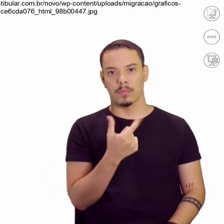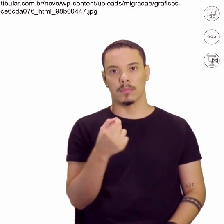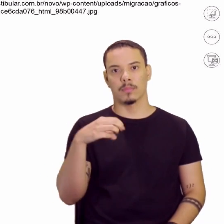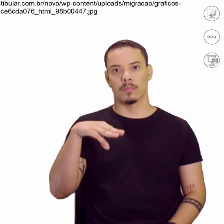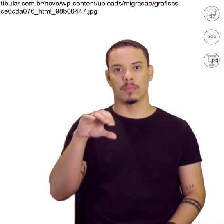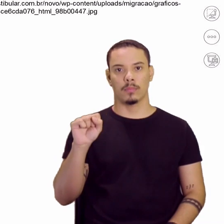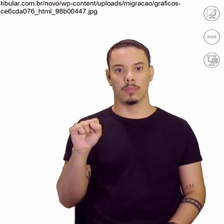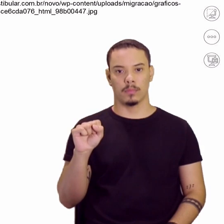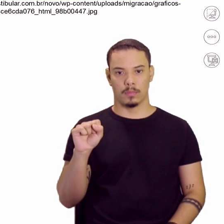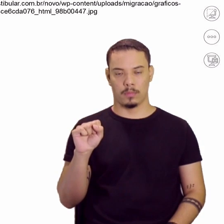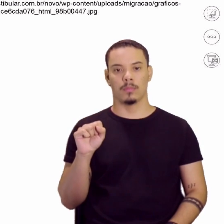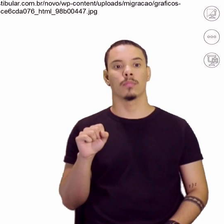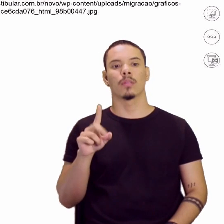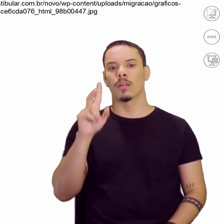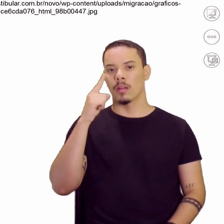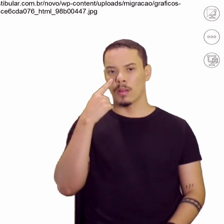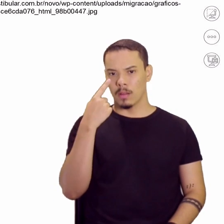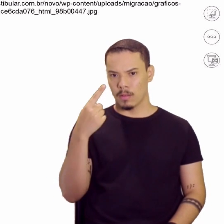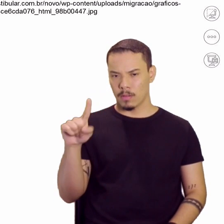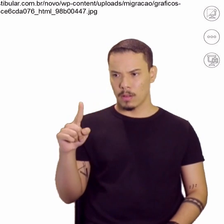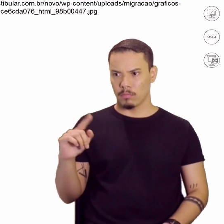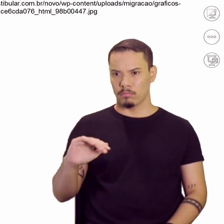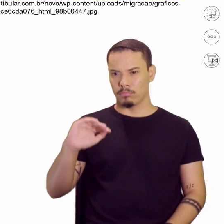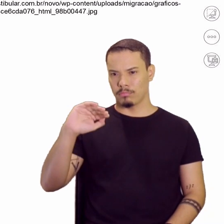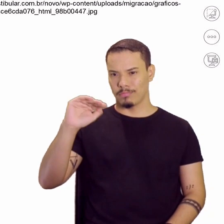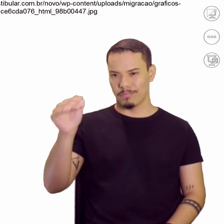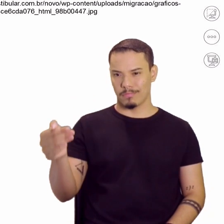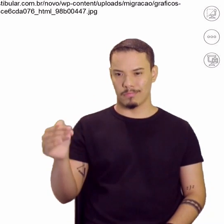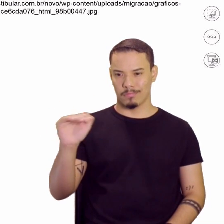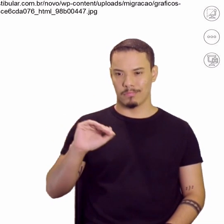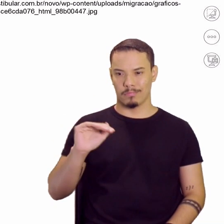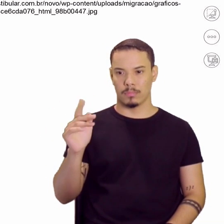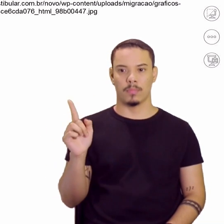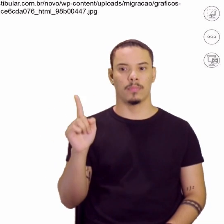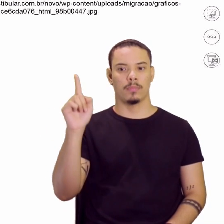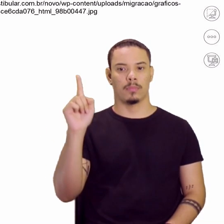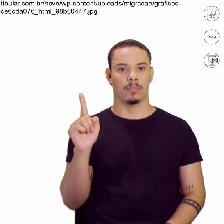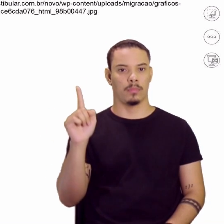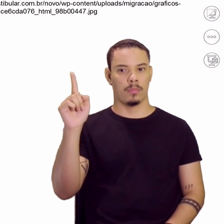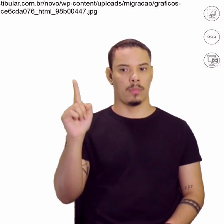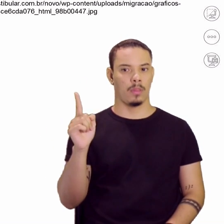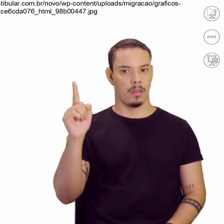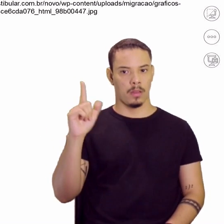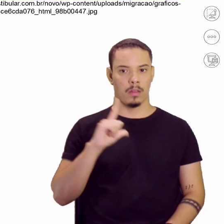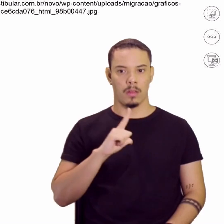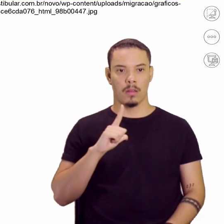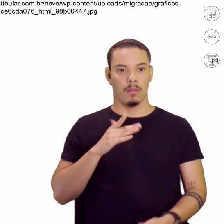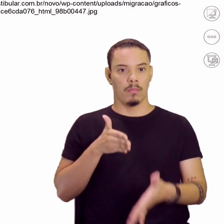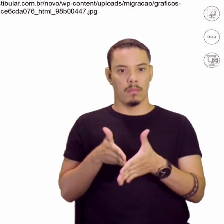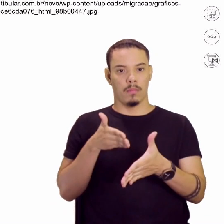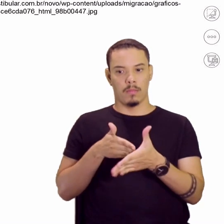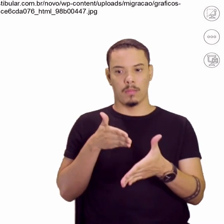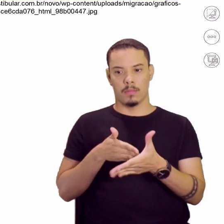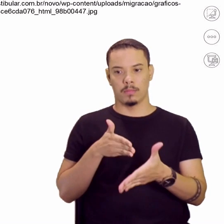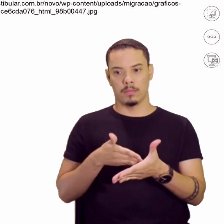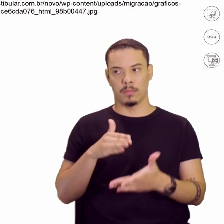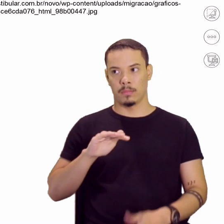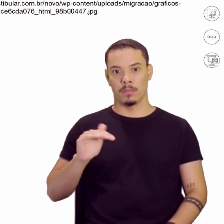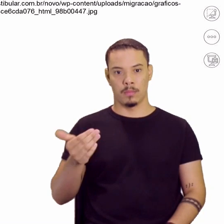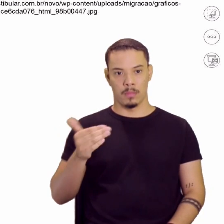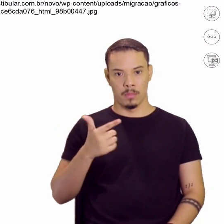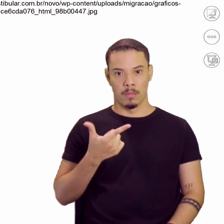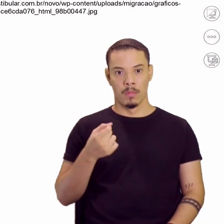segundo e avista um obstáculo 100 metros à sua frente. Olha só, tá ali a figura representando. Ele está ali a 20 metros por